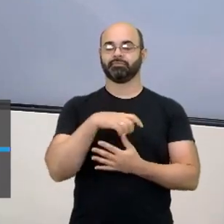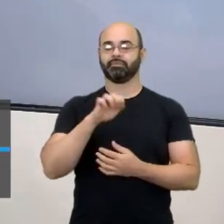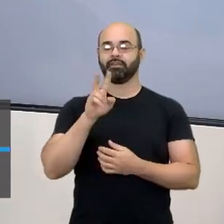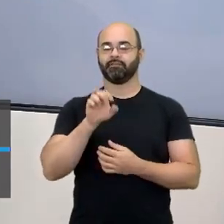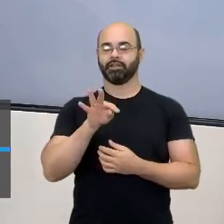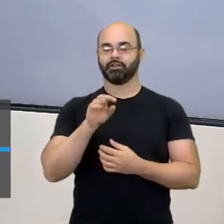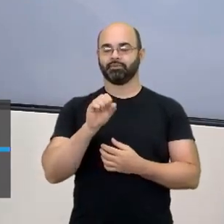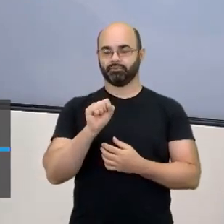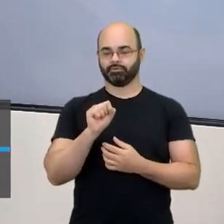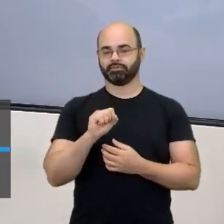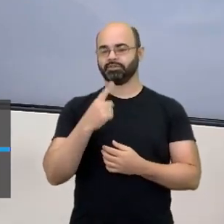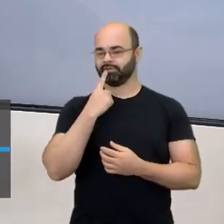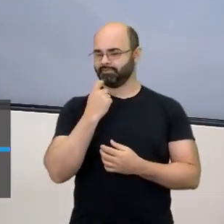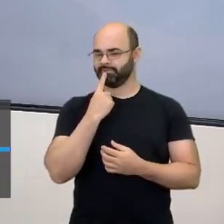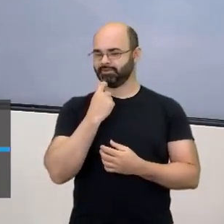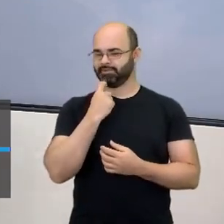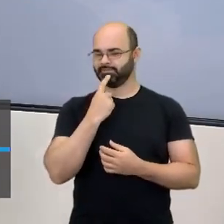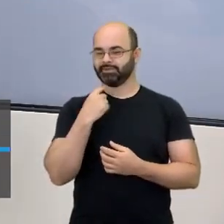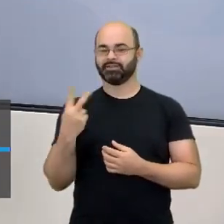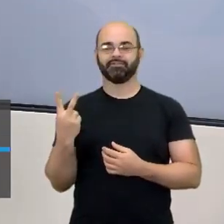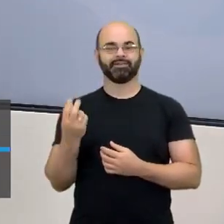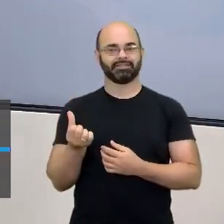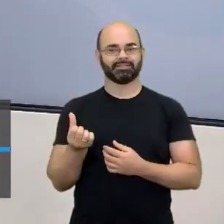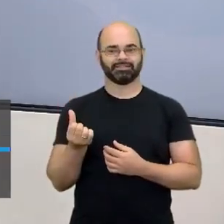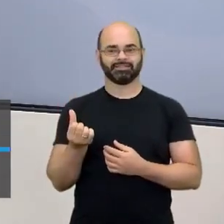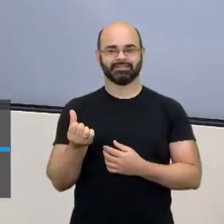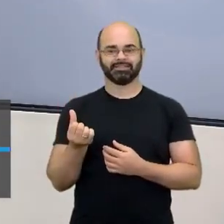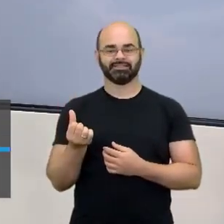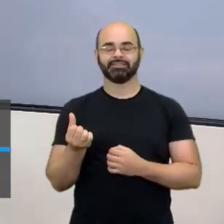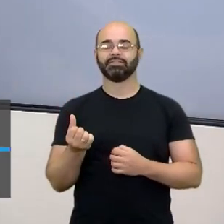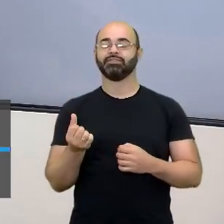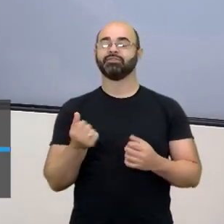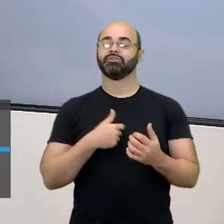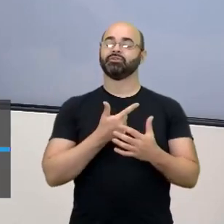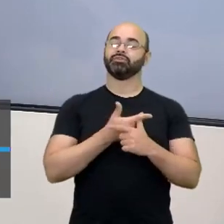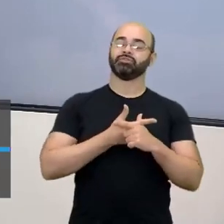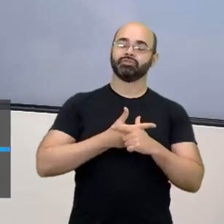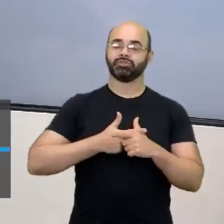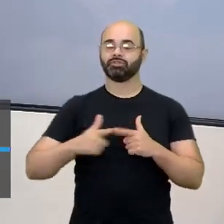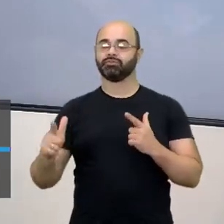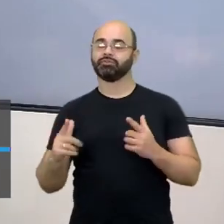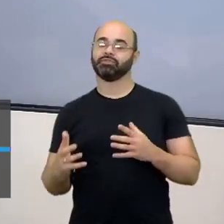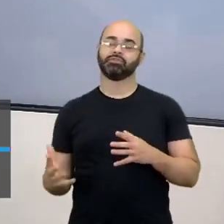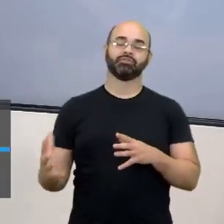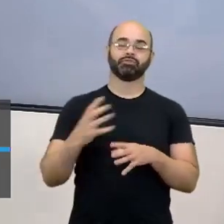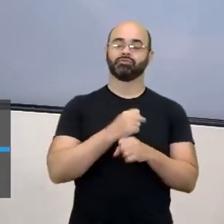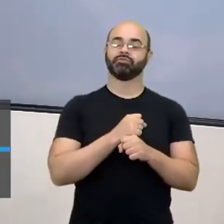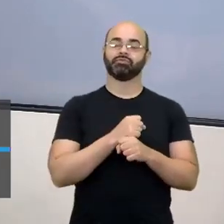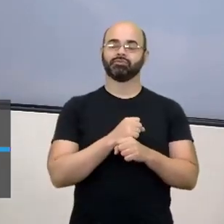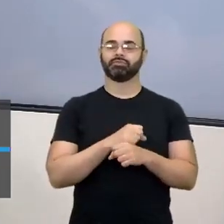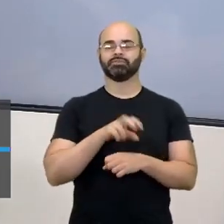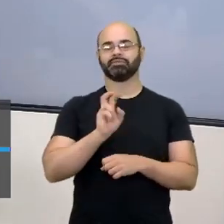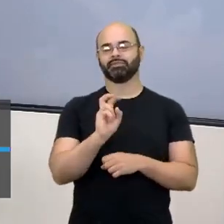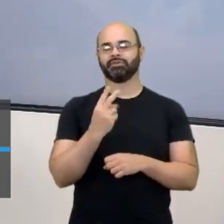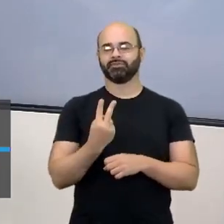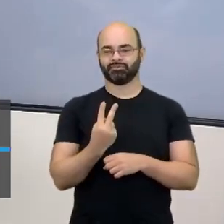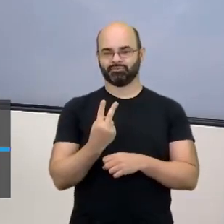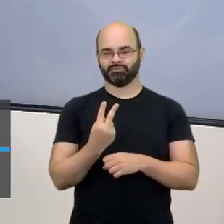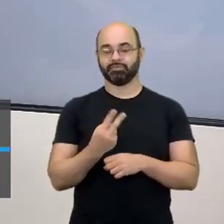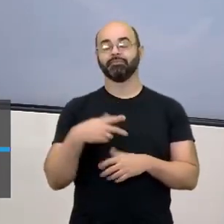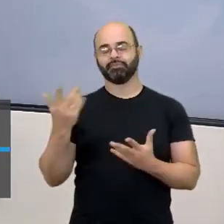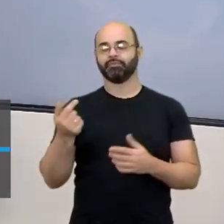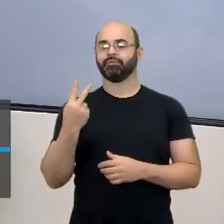cartas vermelhas, que são 26, eu vou dividir pelo total, que é o total de cartas, que são as 52. Então eu vou